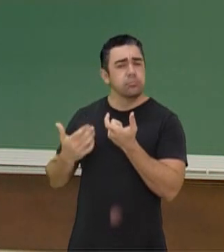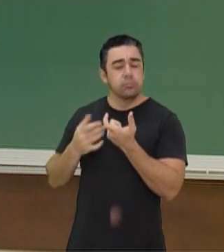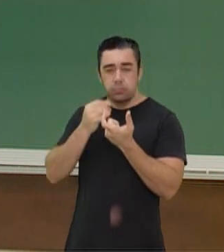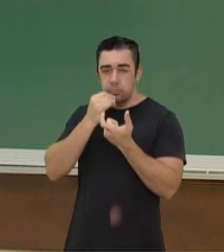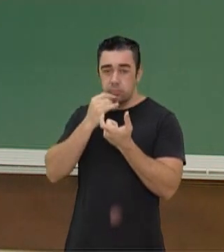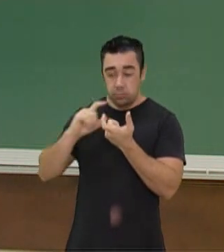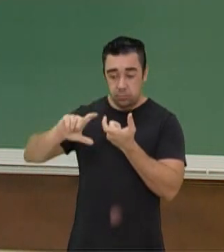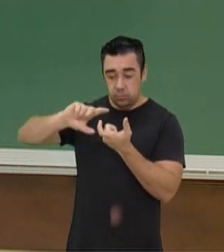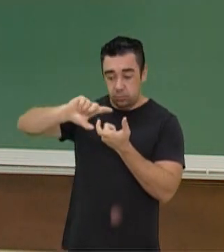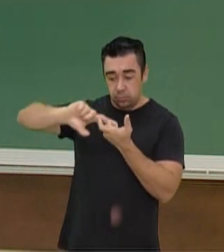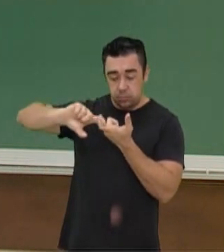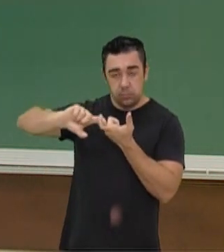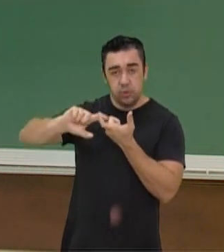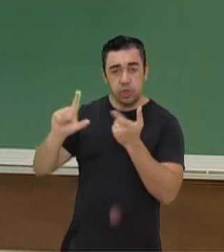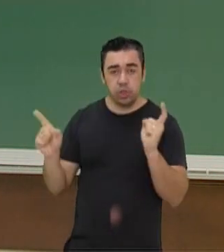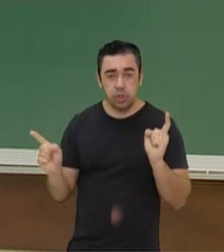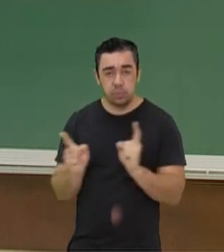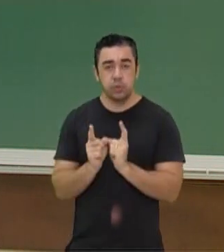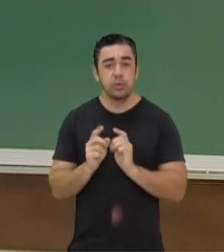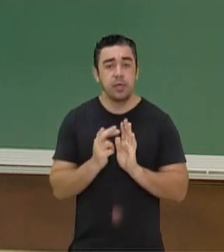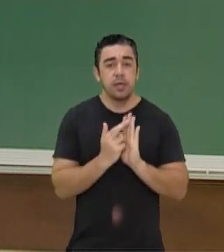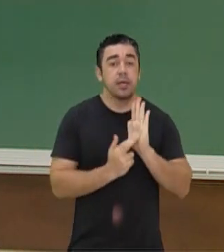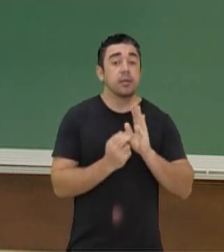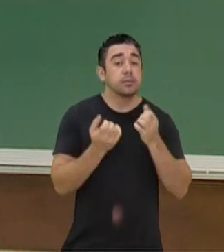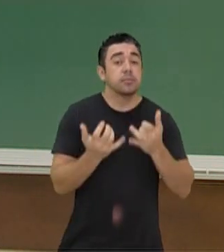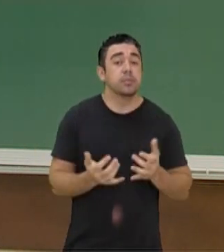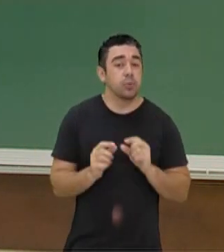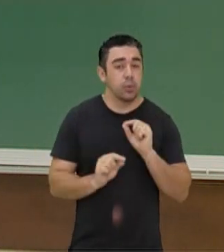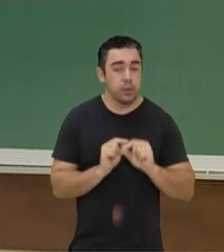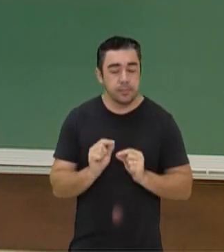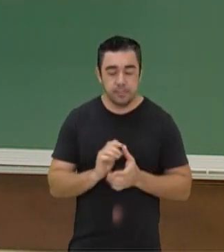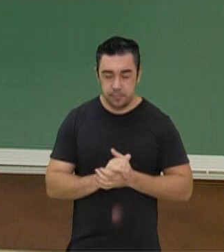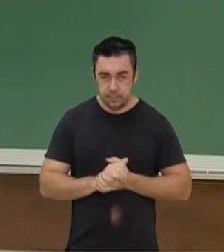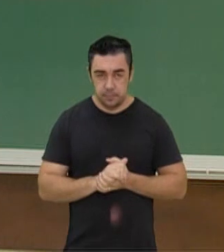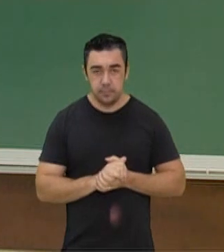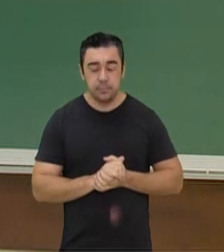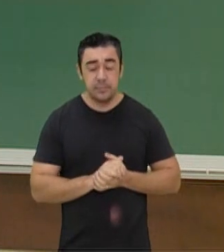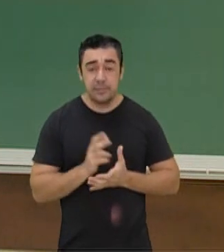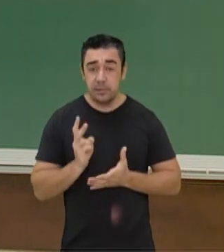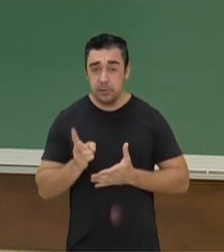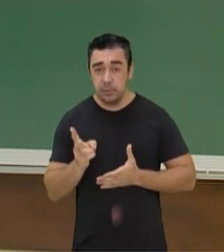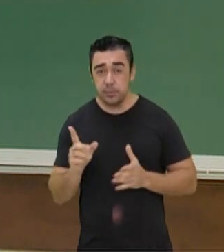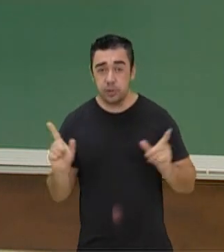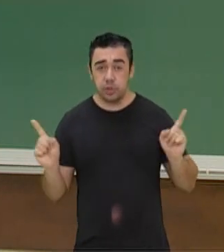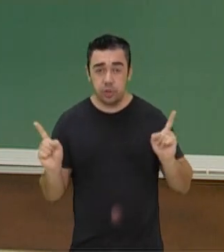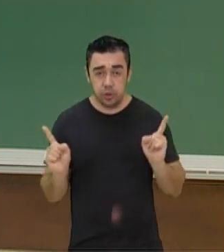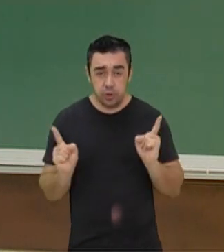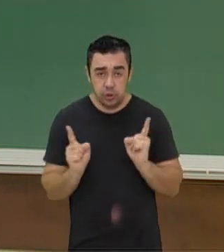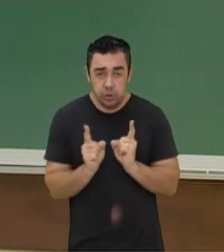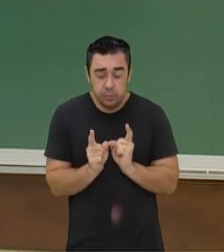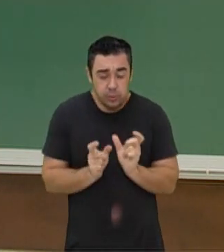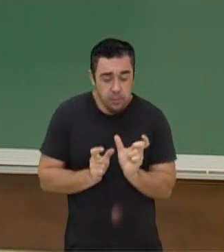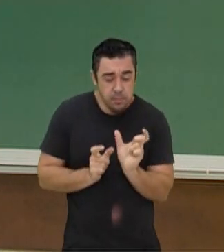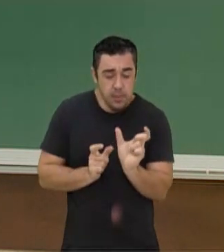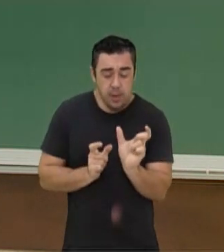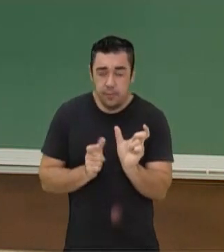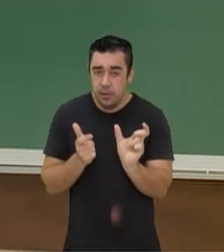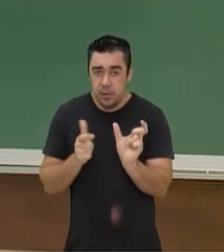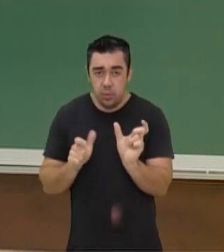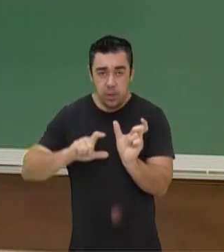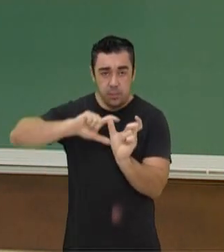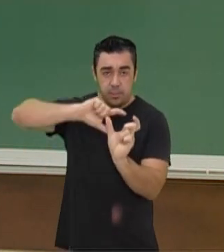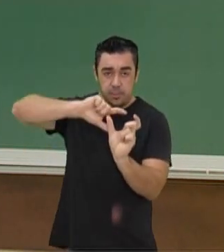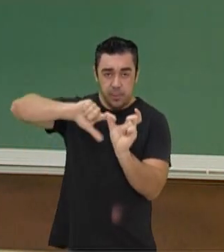for colocar no diminutivo, a regra diz pra gente o seguinte, presta atenção. Toda vez que a palavra não tiver